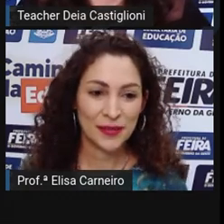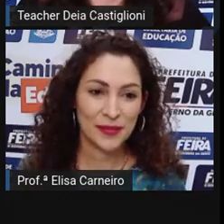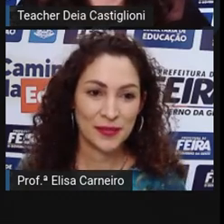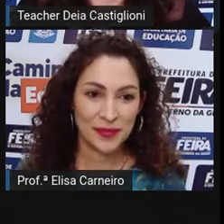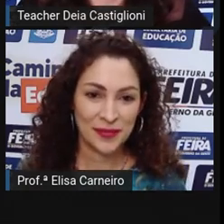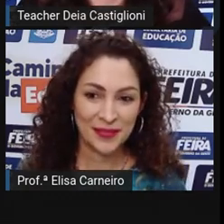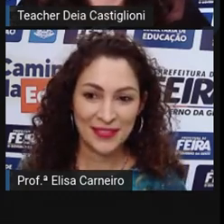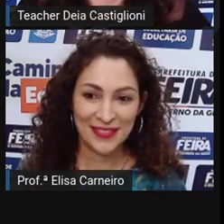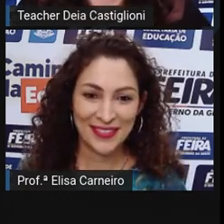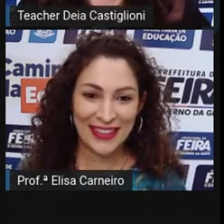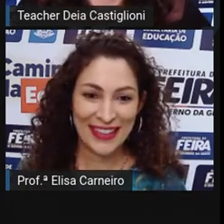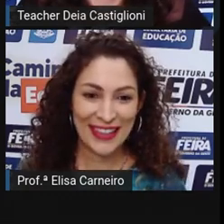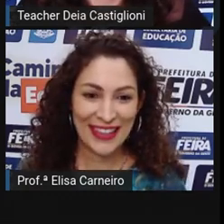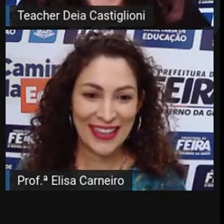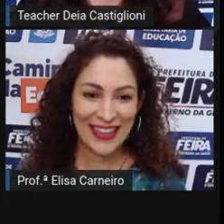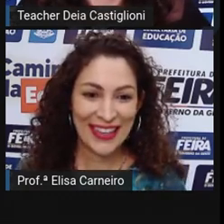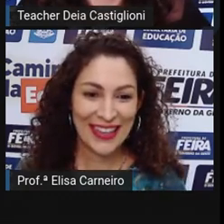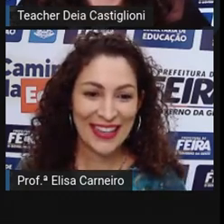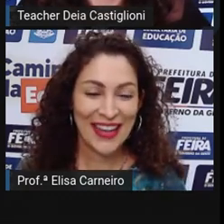Microfone, seu microfone.